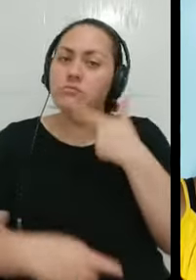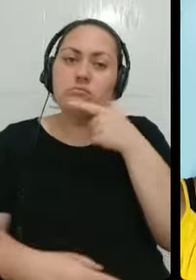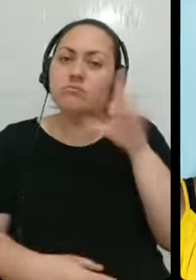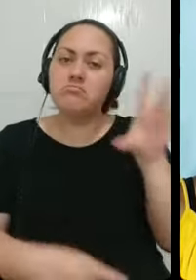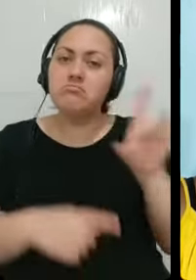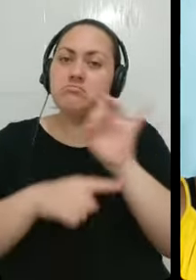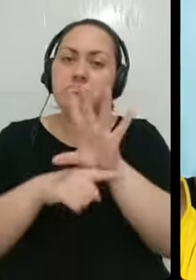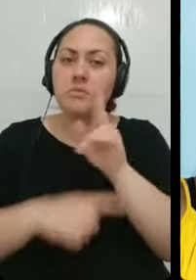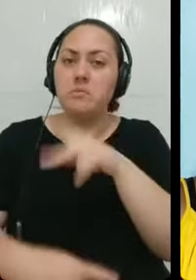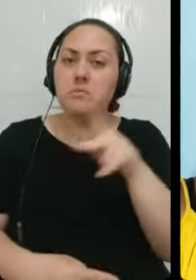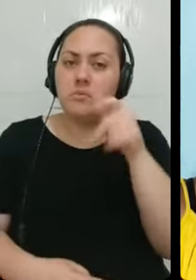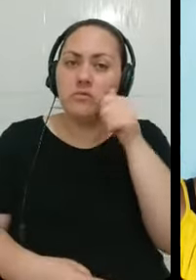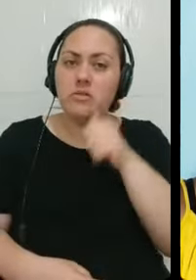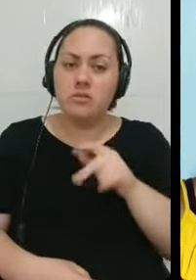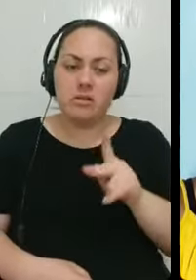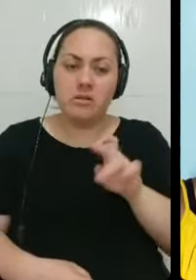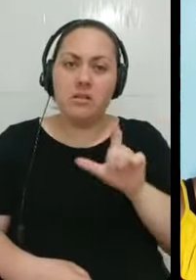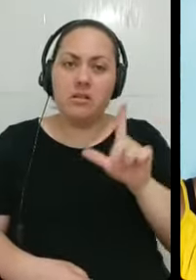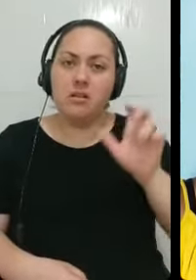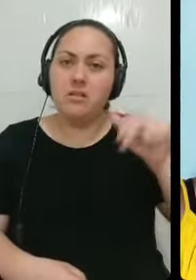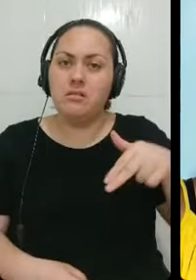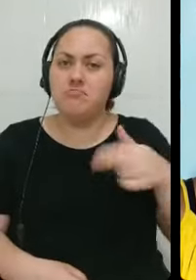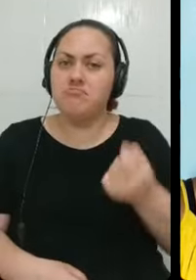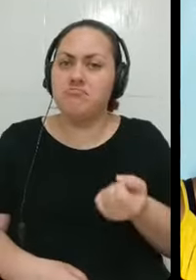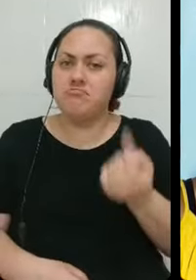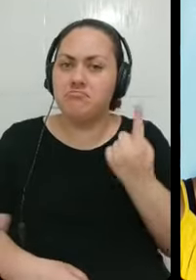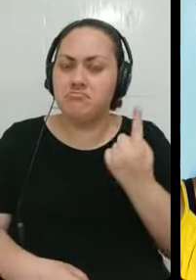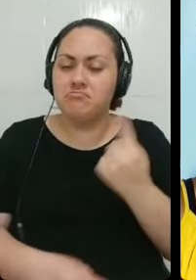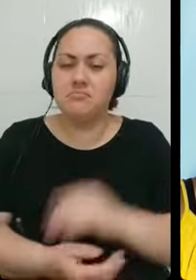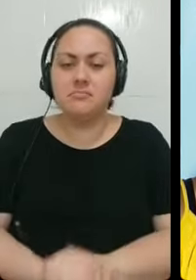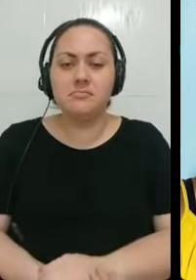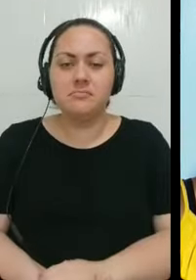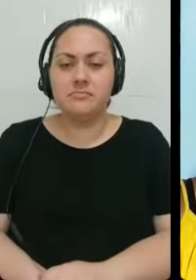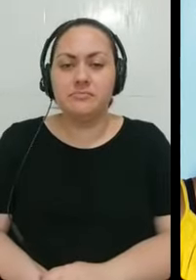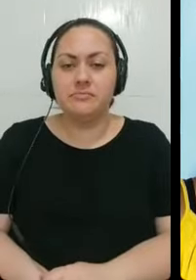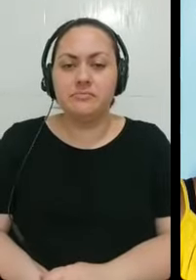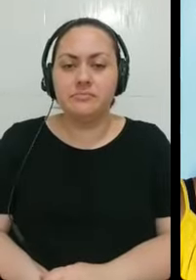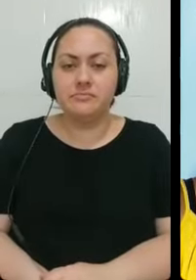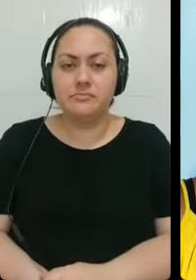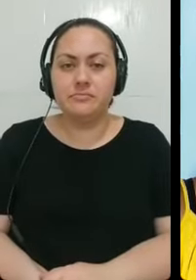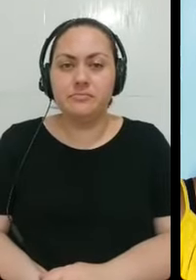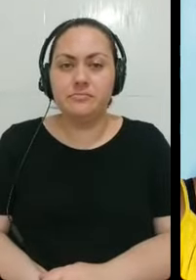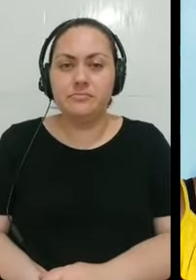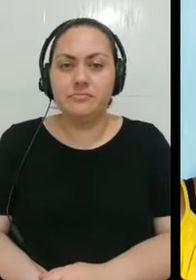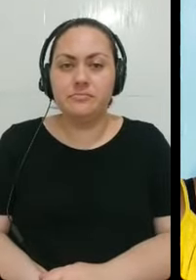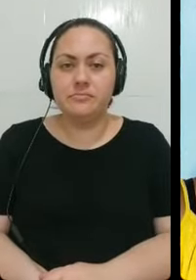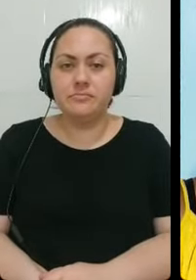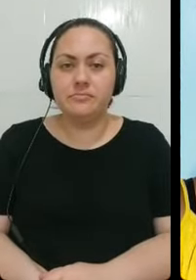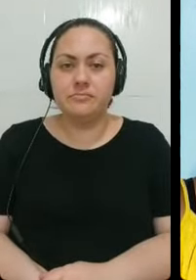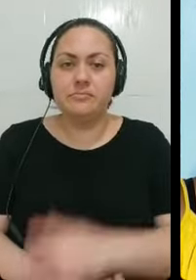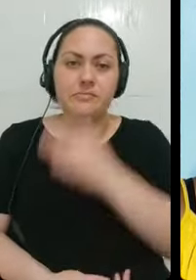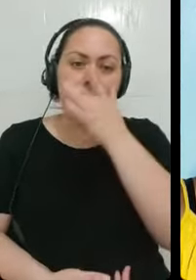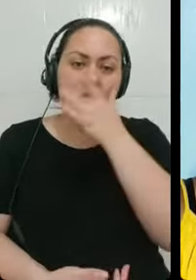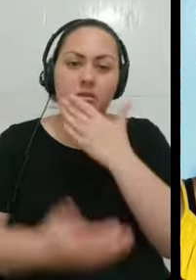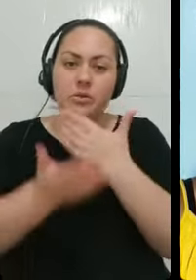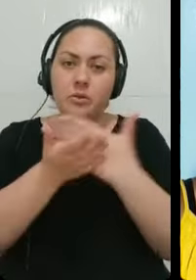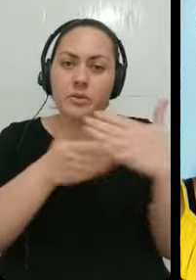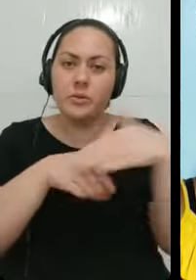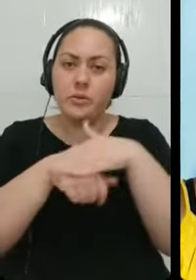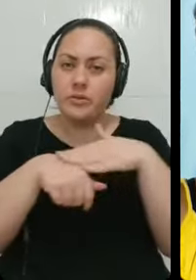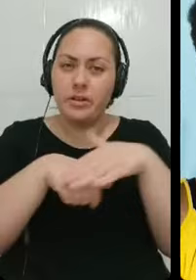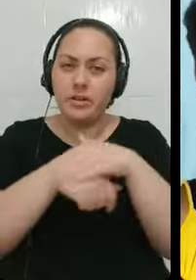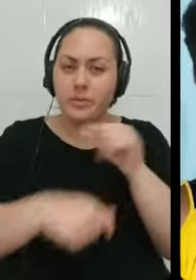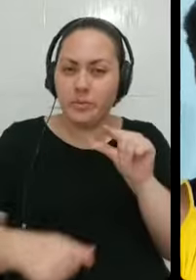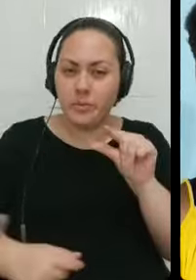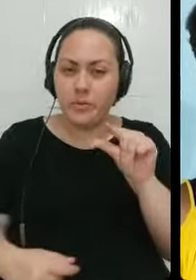Kellen. Então, acho que a gente faz o seguinte. Vamos conversar um pouquinho, Emanuele,